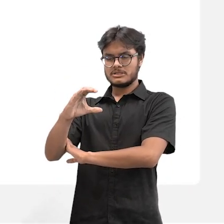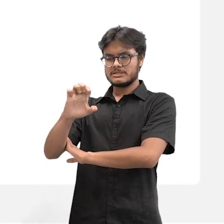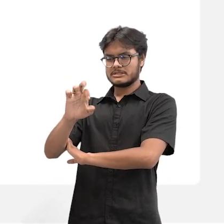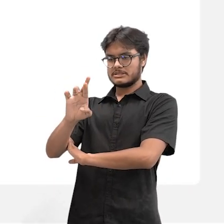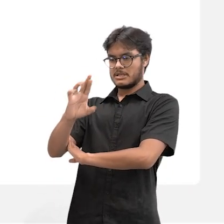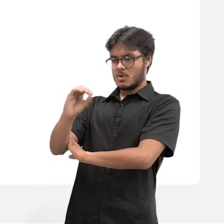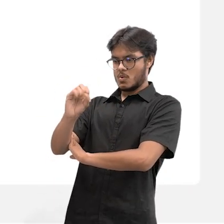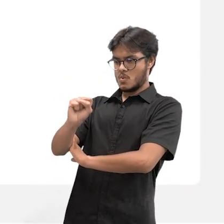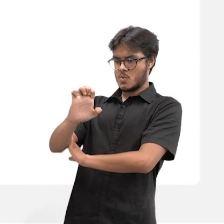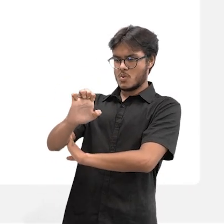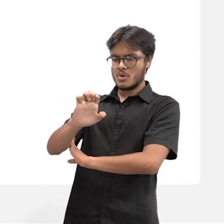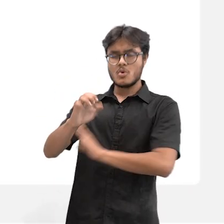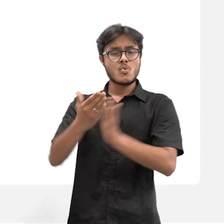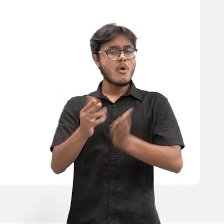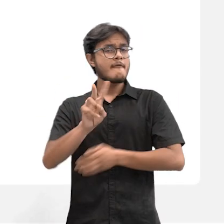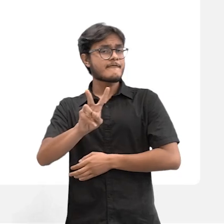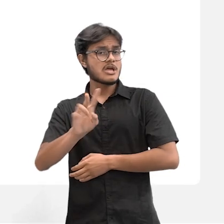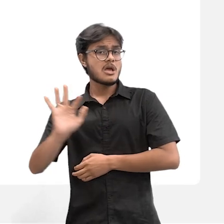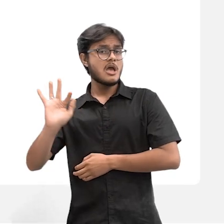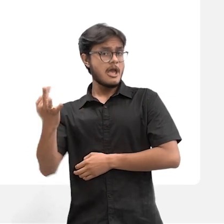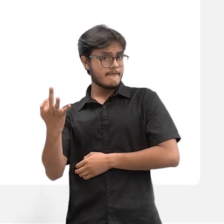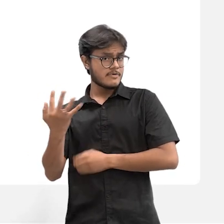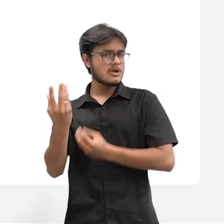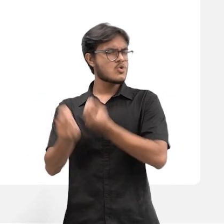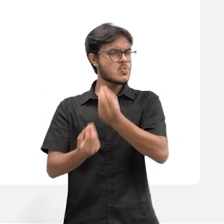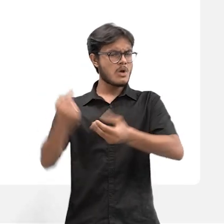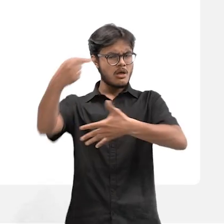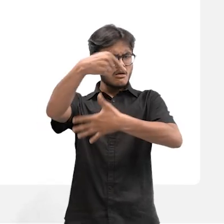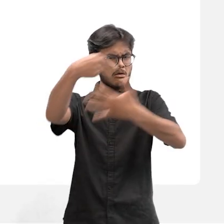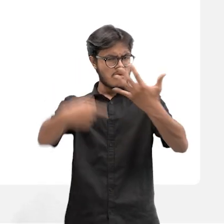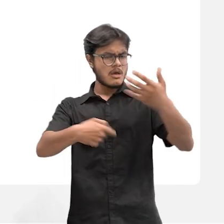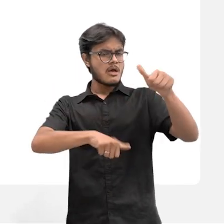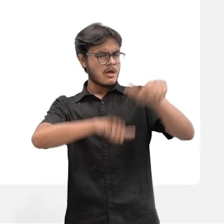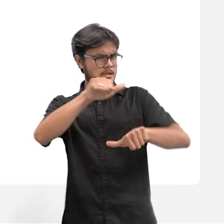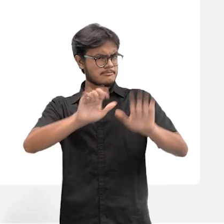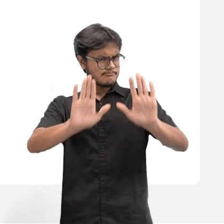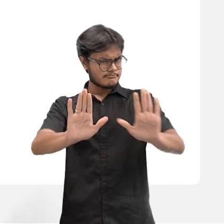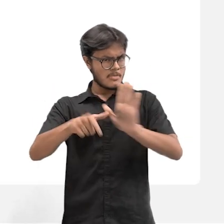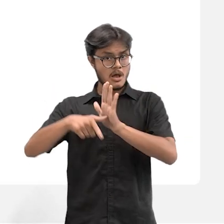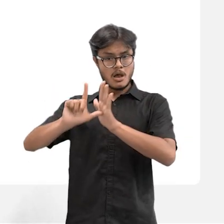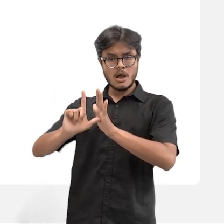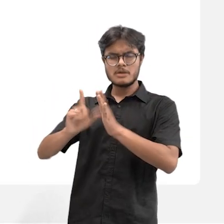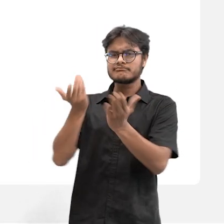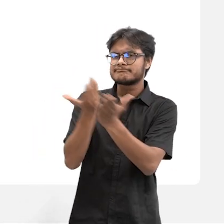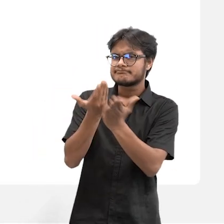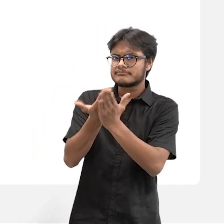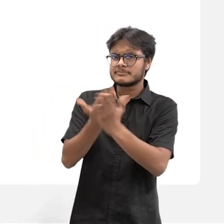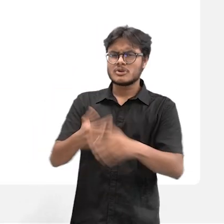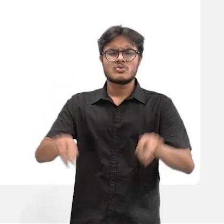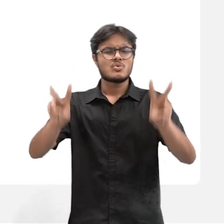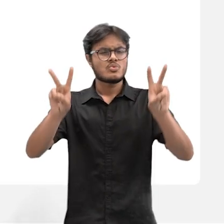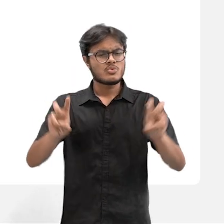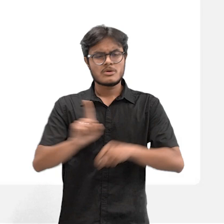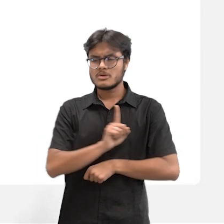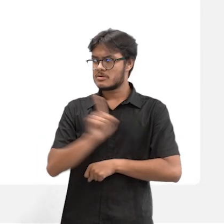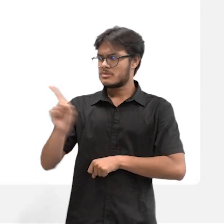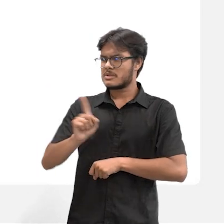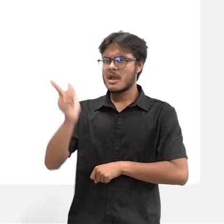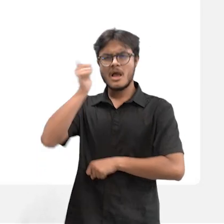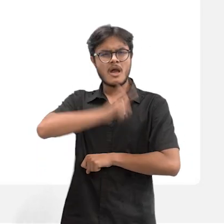e assinale verdadeiro ou falso, né? Vamos fazer essa análise daqui a pouco e vamos à nossa explicação